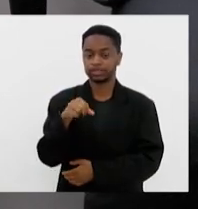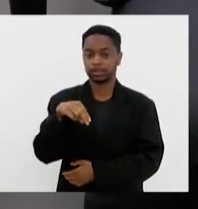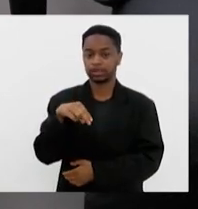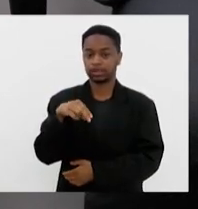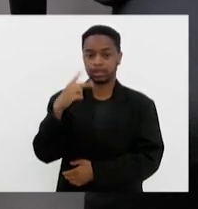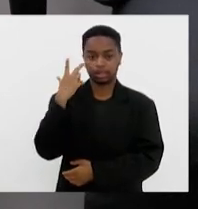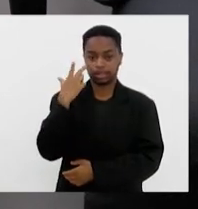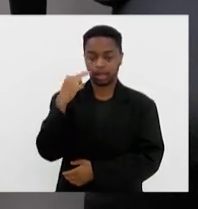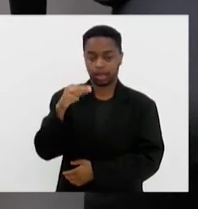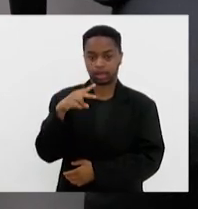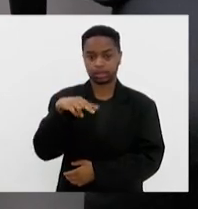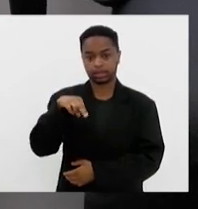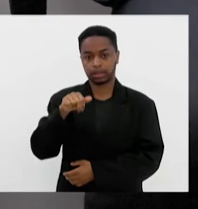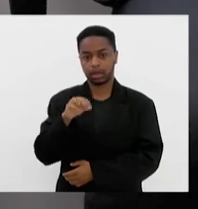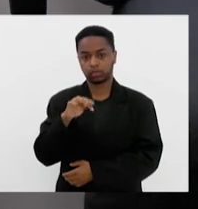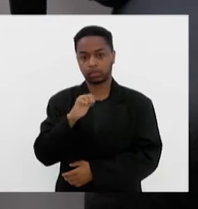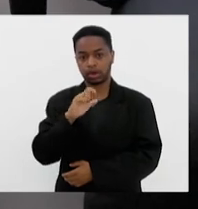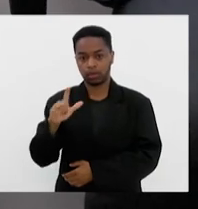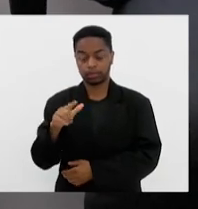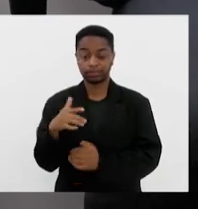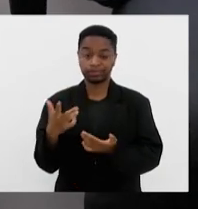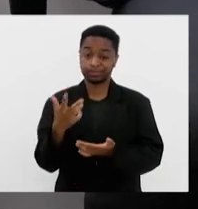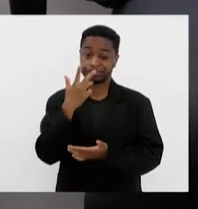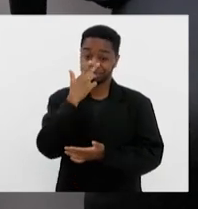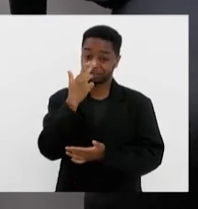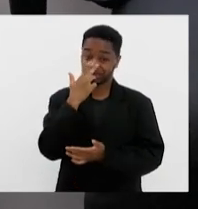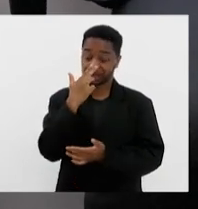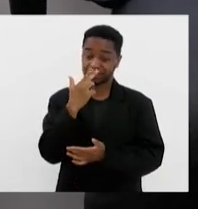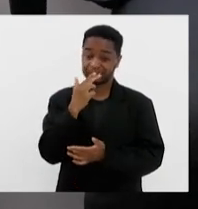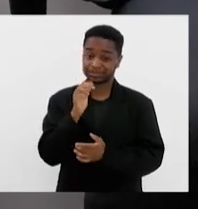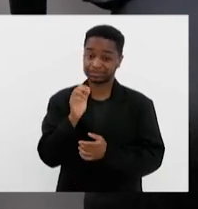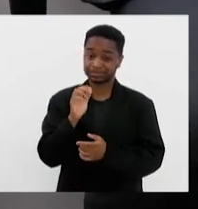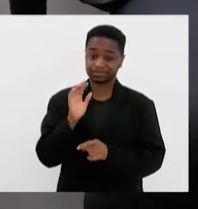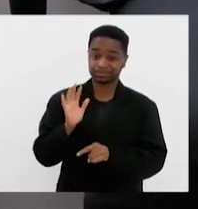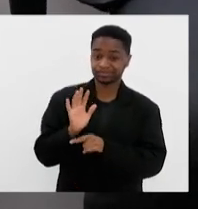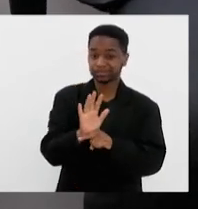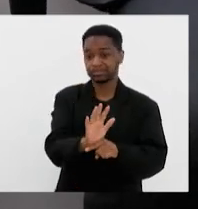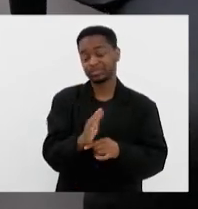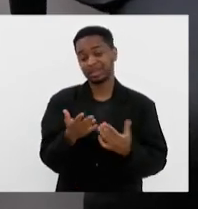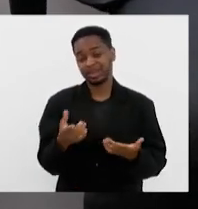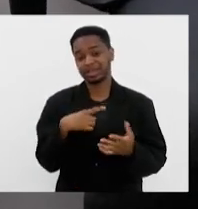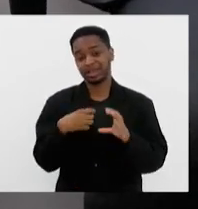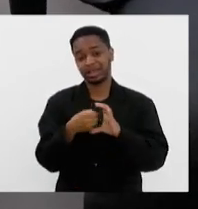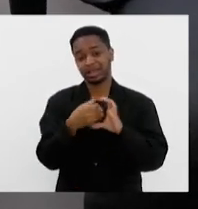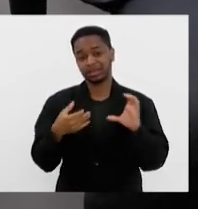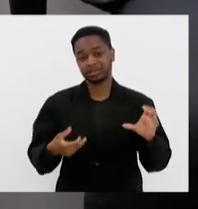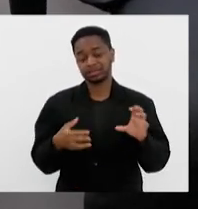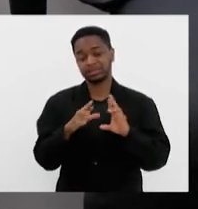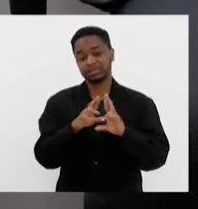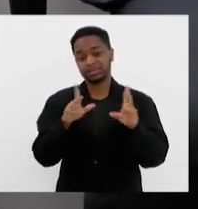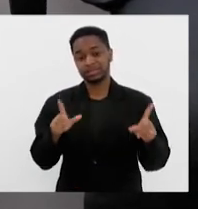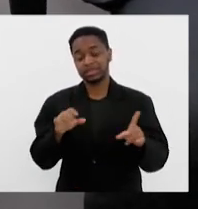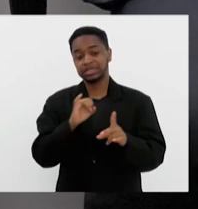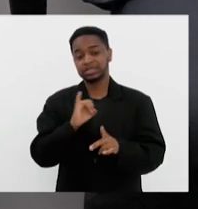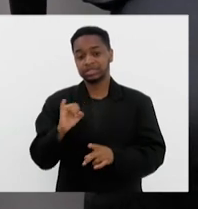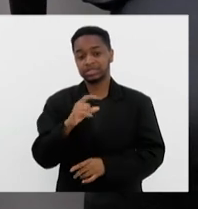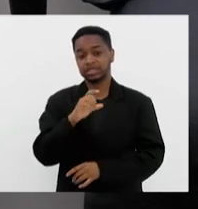subsídio. E aí vai ter questões específicas, se o Estado tem esse